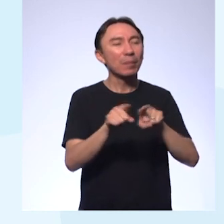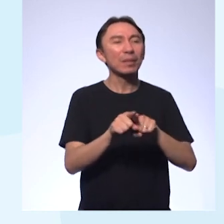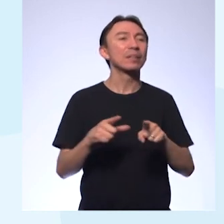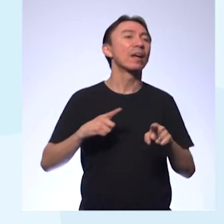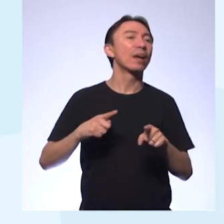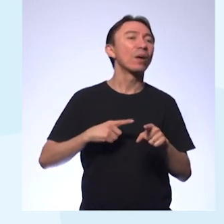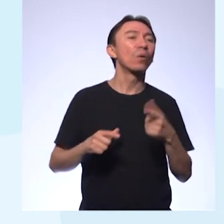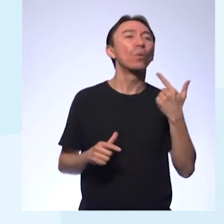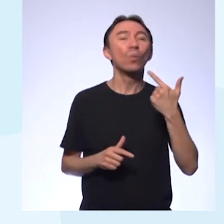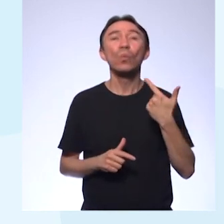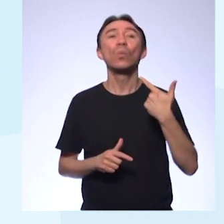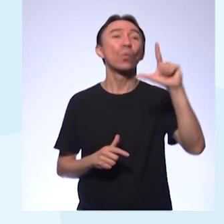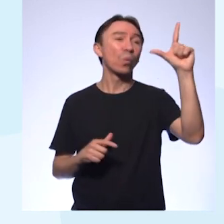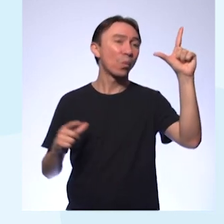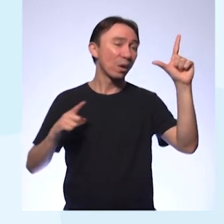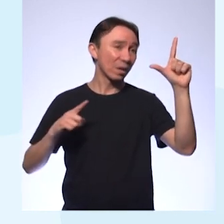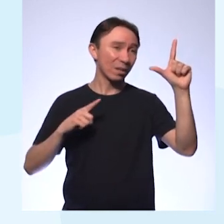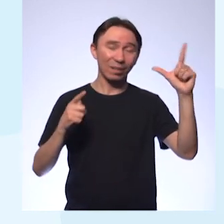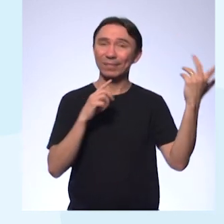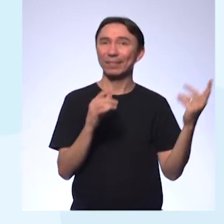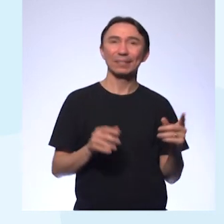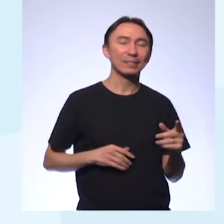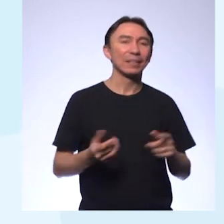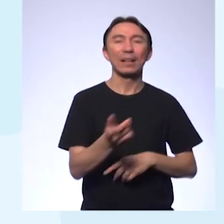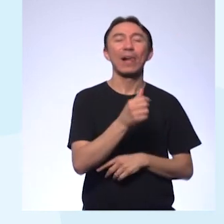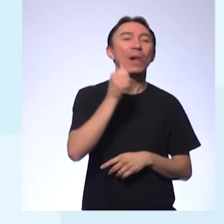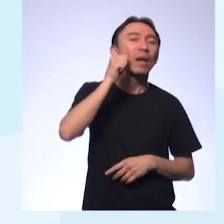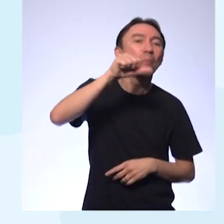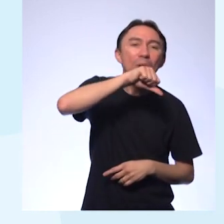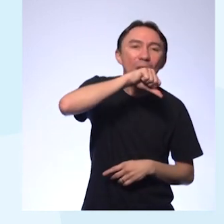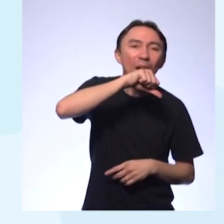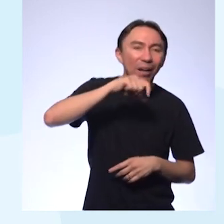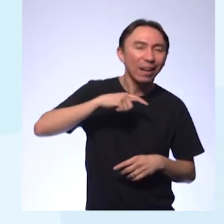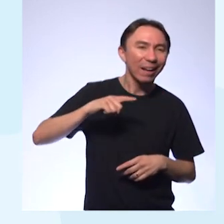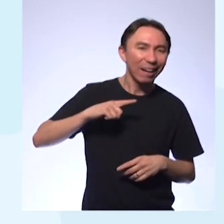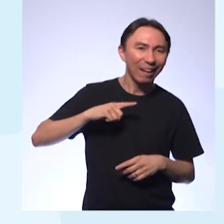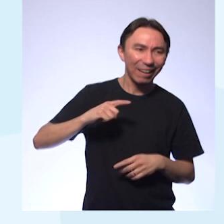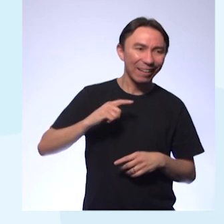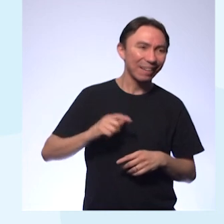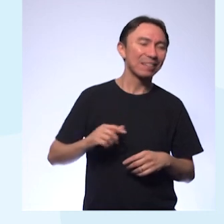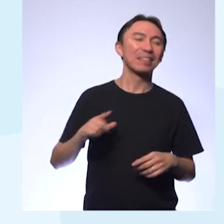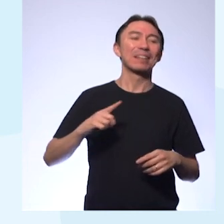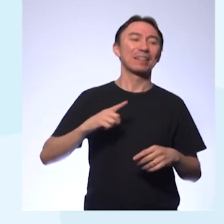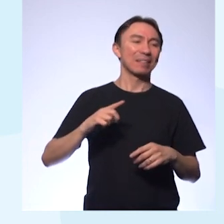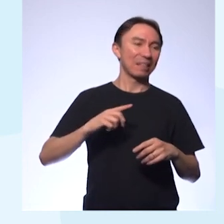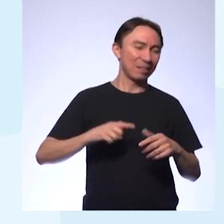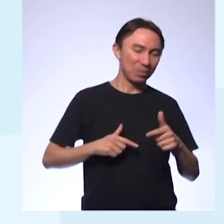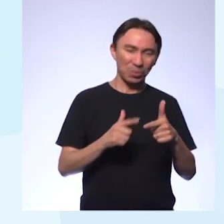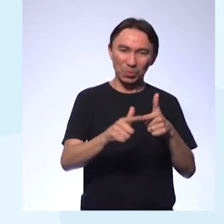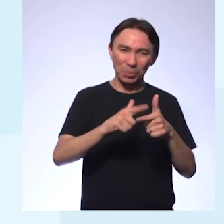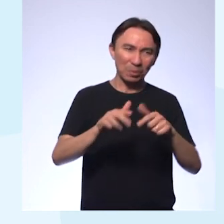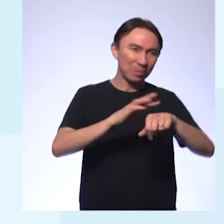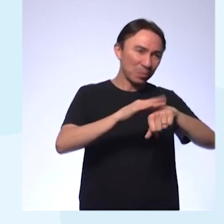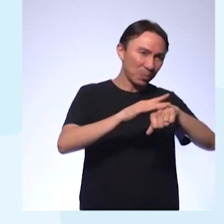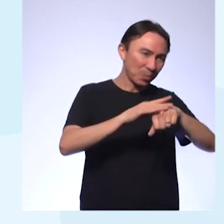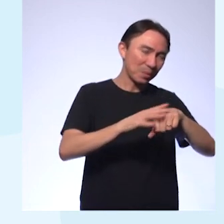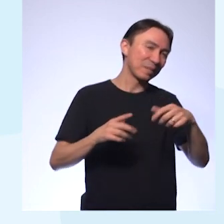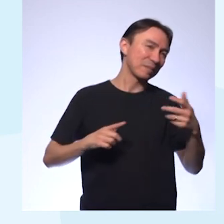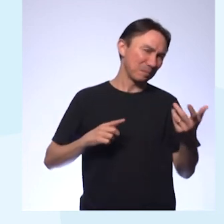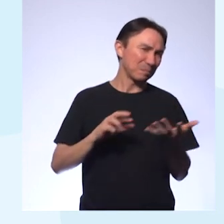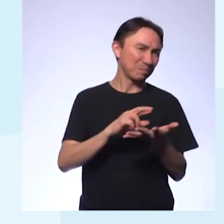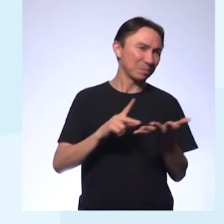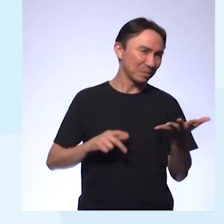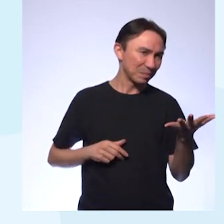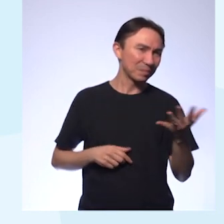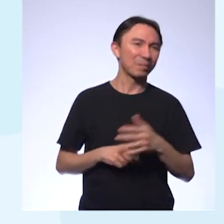os teratogênicos que são doenças maternas, como diabetes, epilepsia, hipotireoidismo, infecções